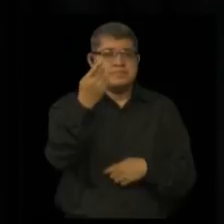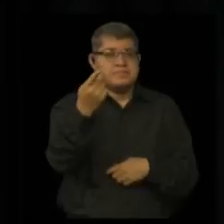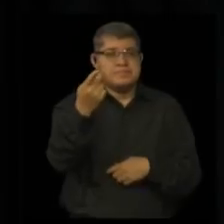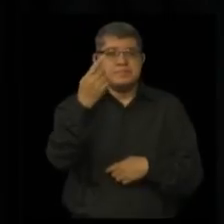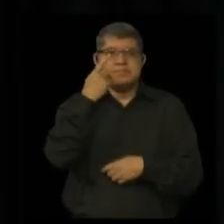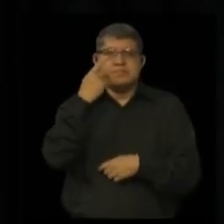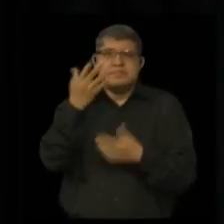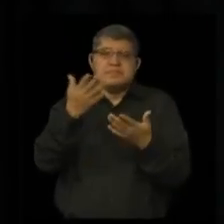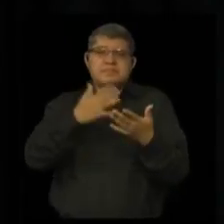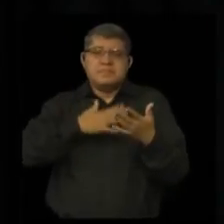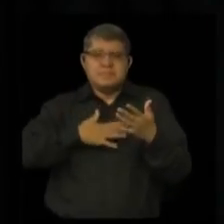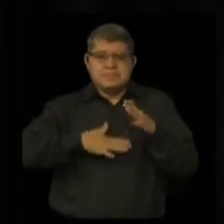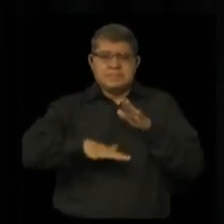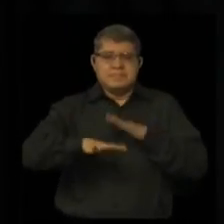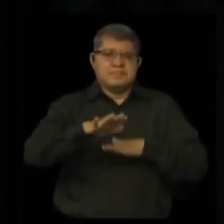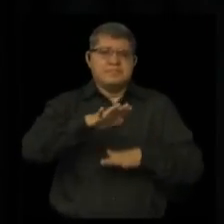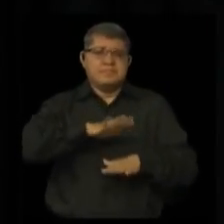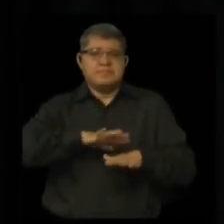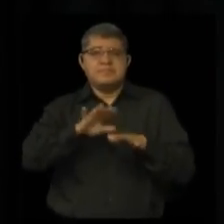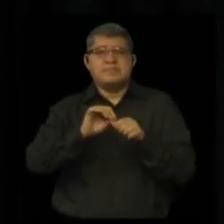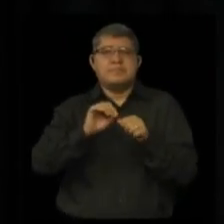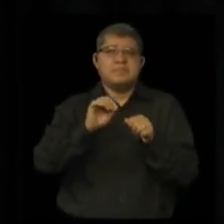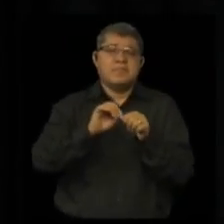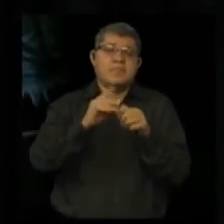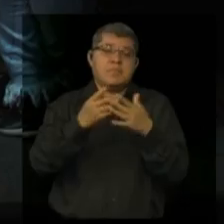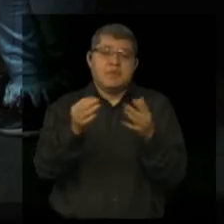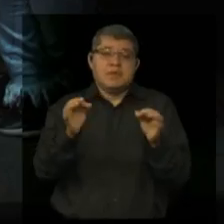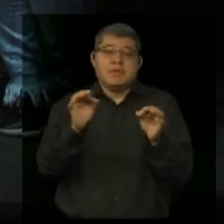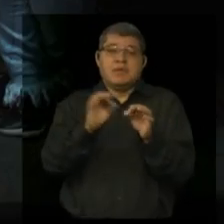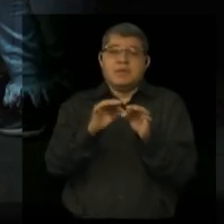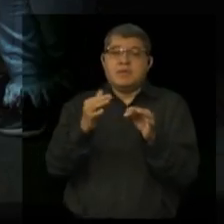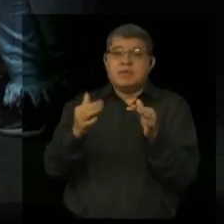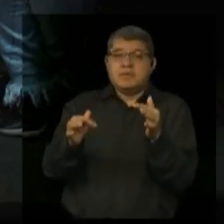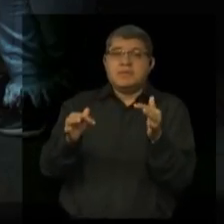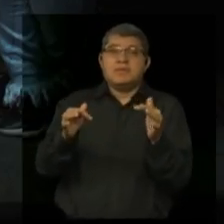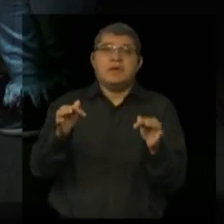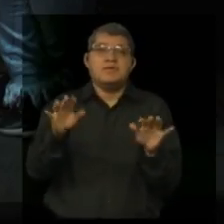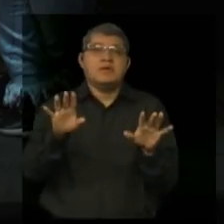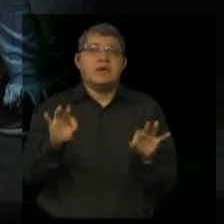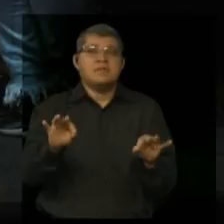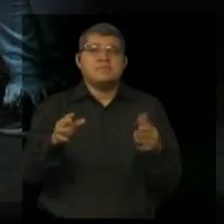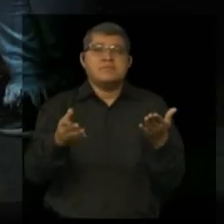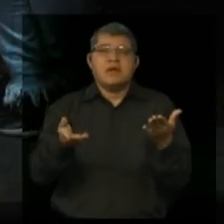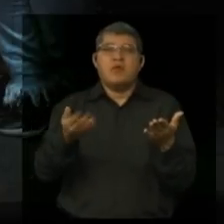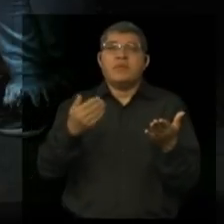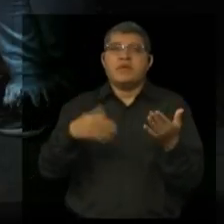Quem quer calmaria pode se machucar.